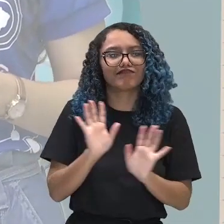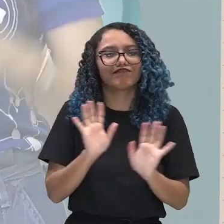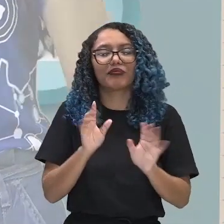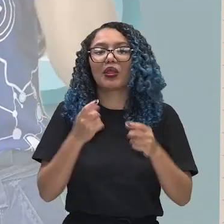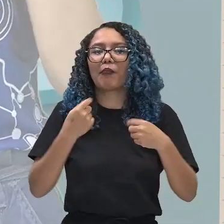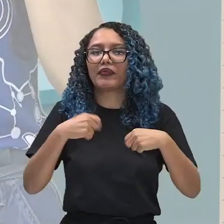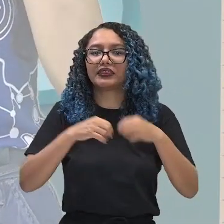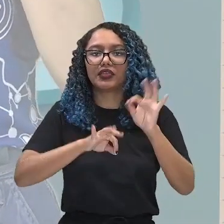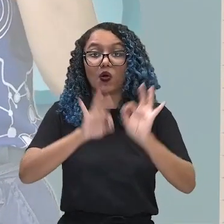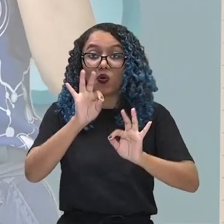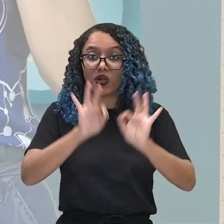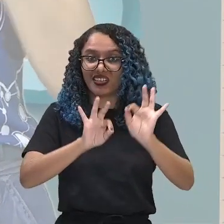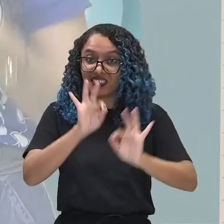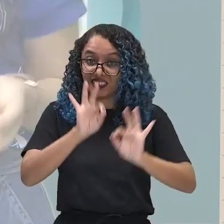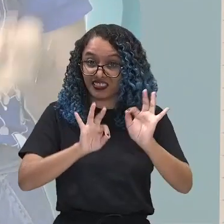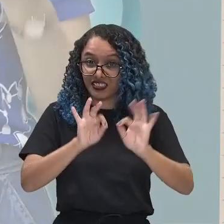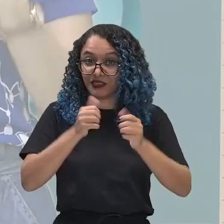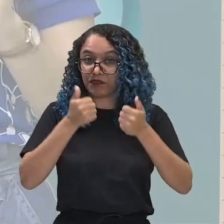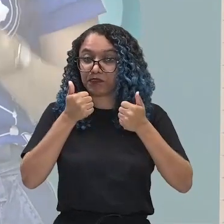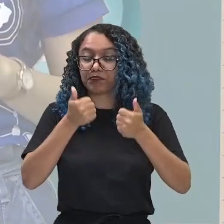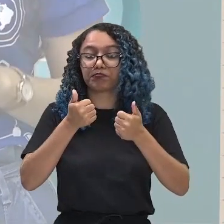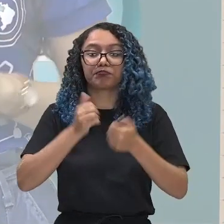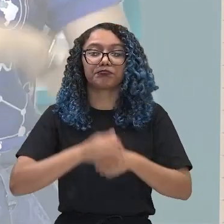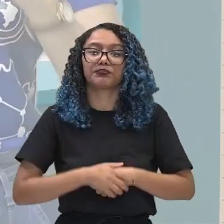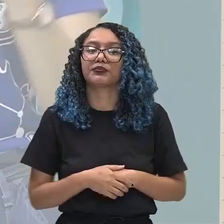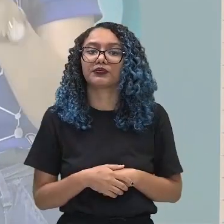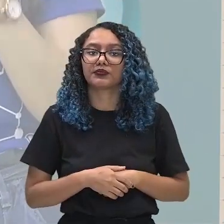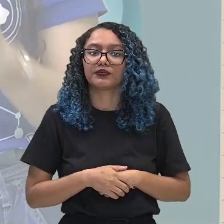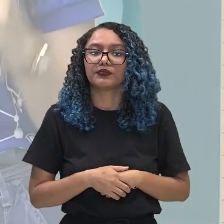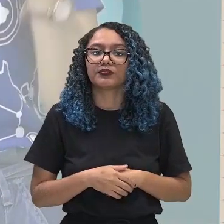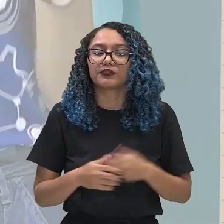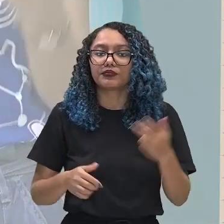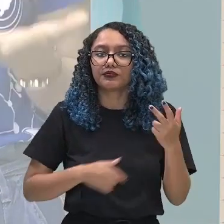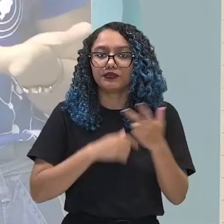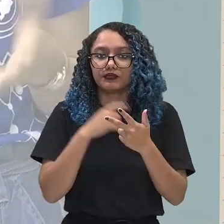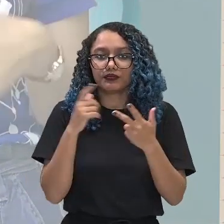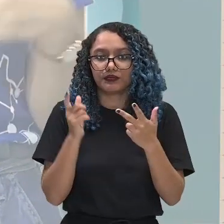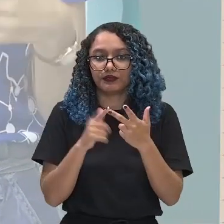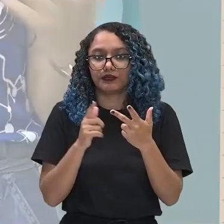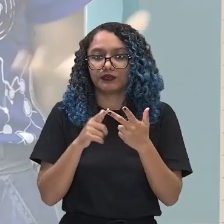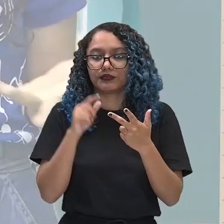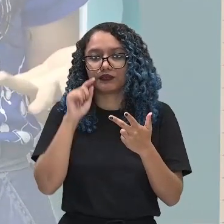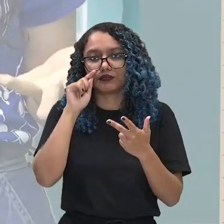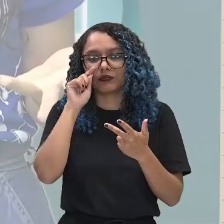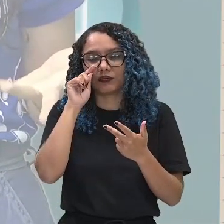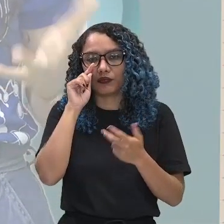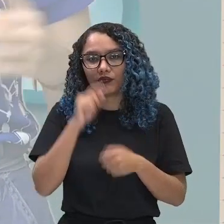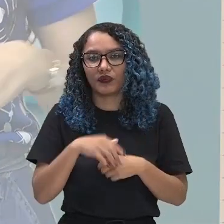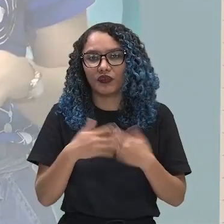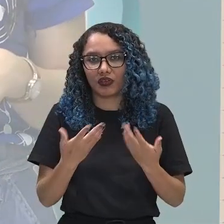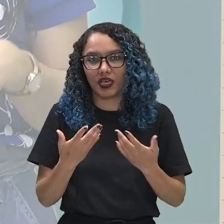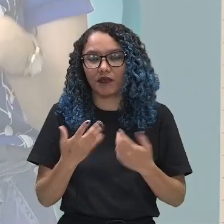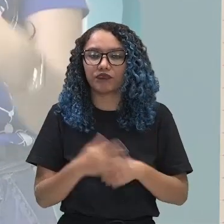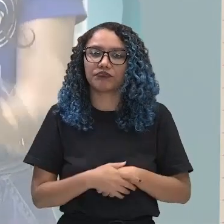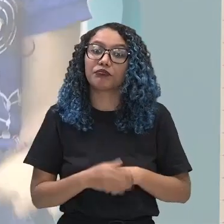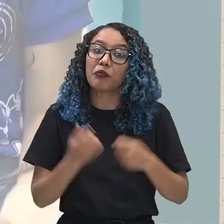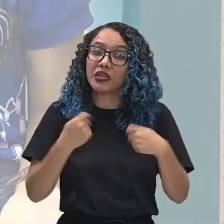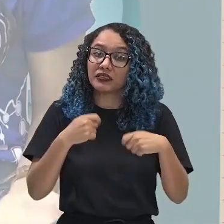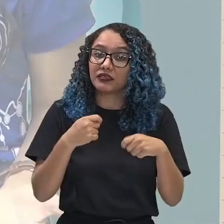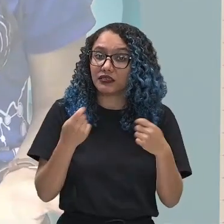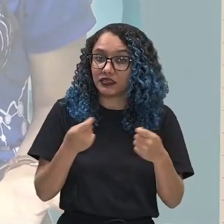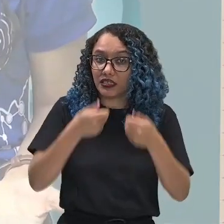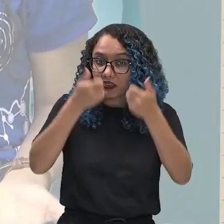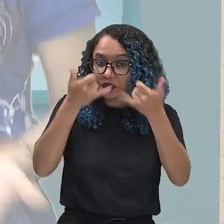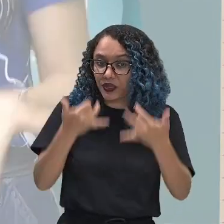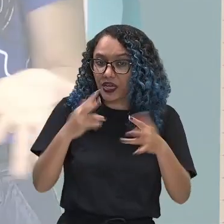no meu pensamento. Combinado? E depois, nós temos aí a necessidade de falar sobre um tema, não é, gente? Porque se eu